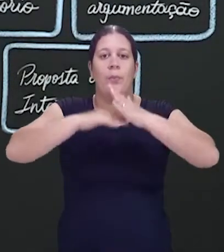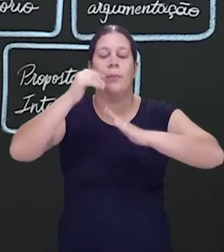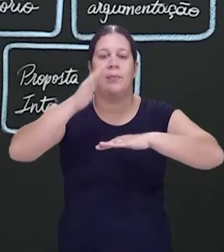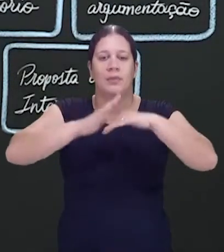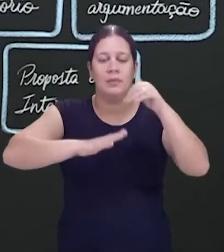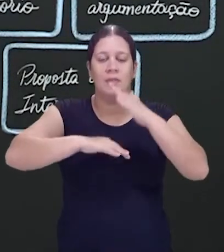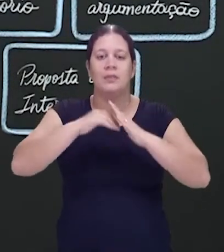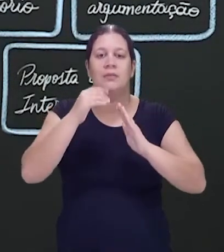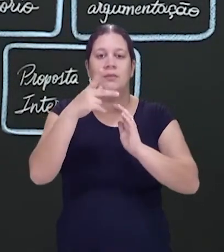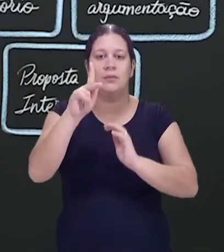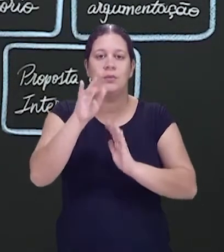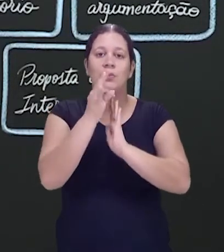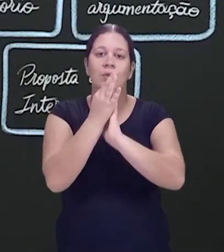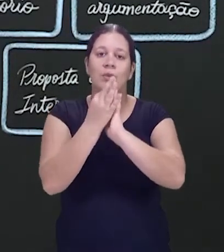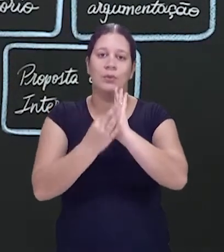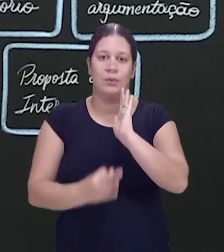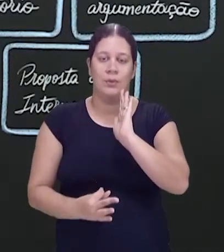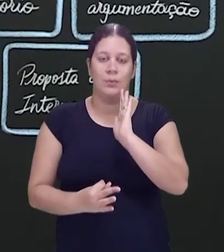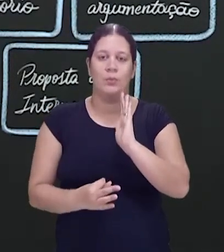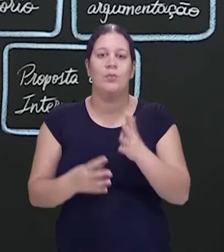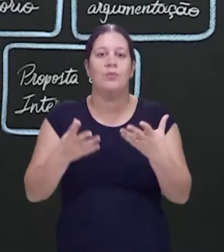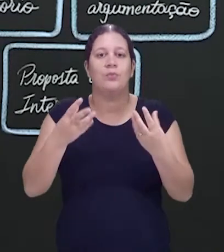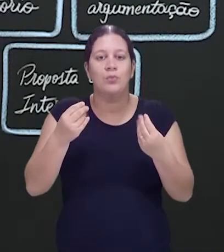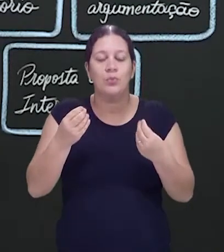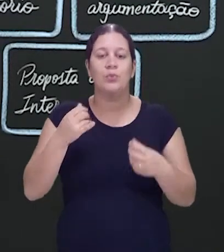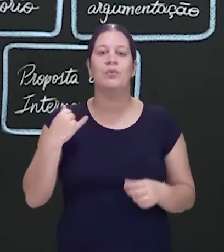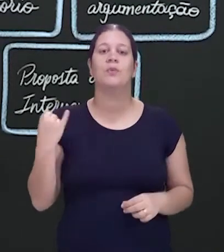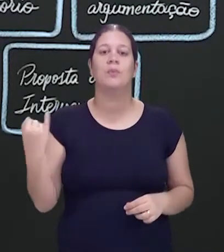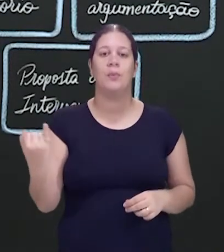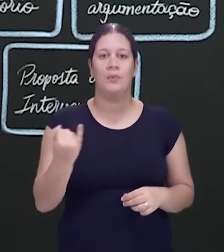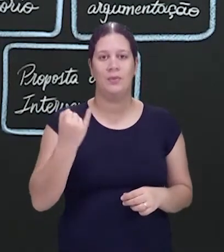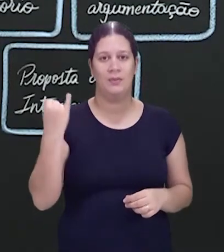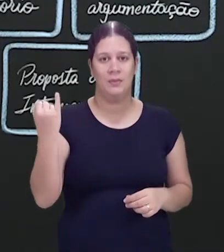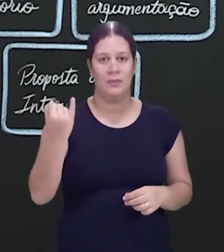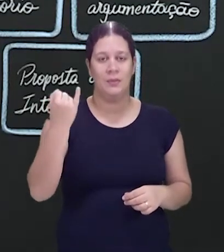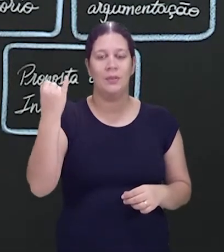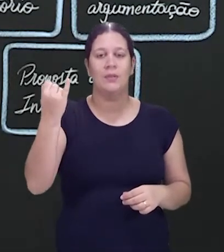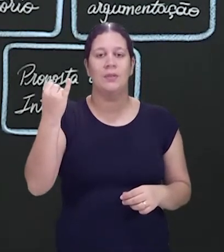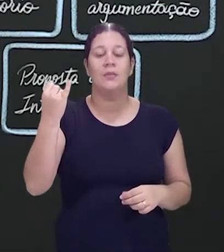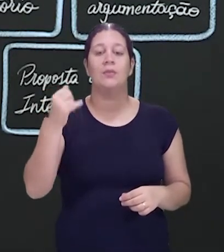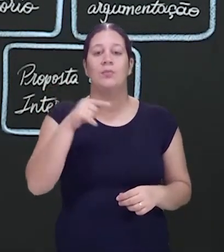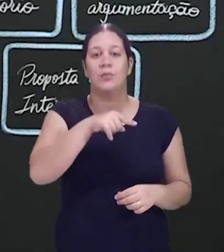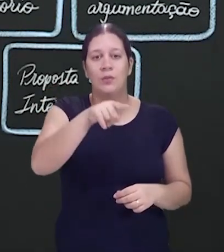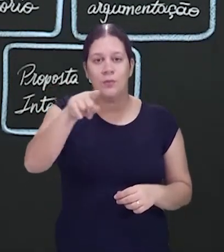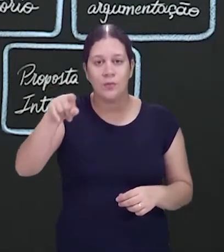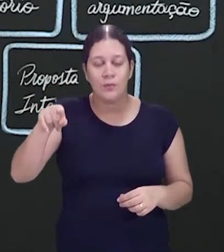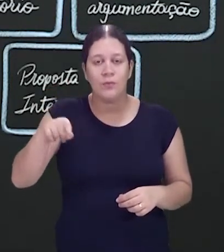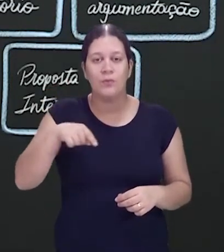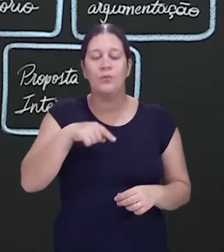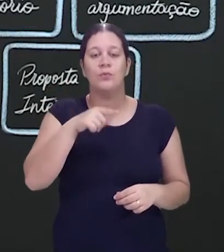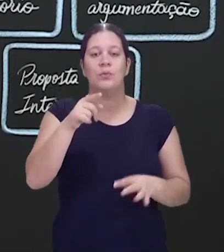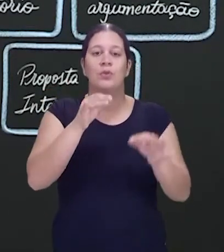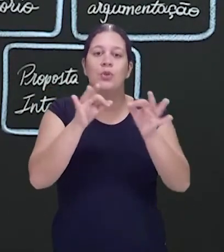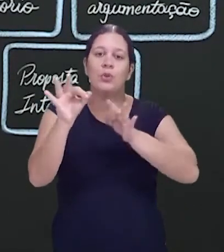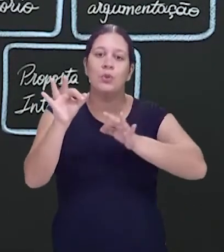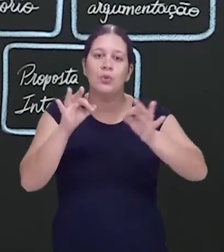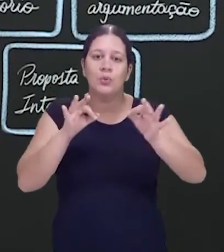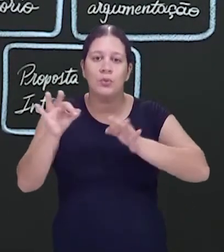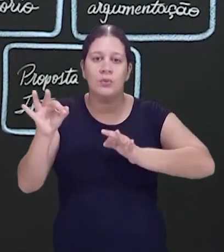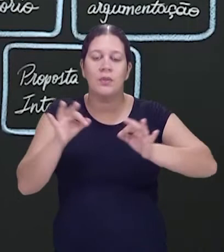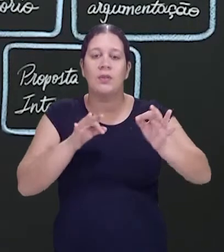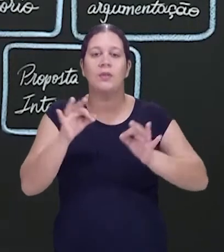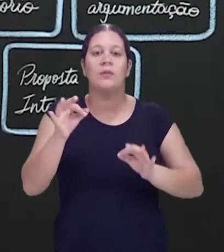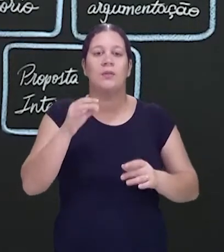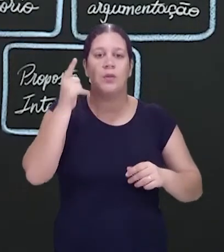estar presentes em seu texto. E isso é muito importante de ser apreendido, porque quando você domina essa